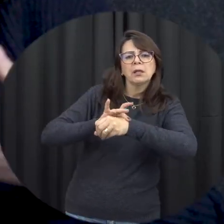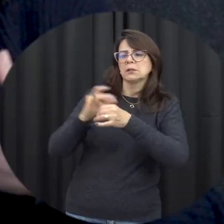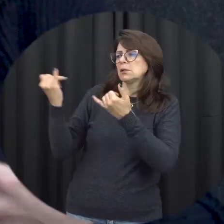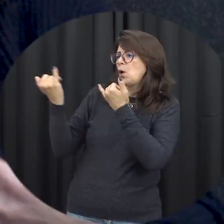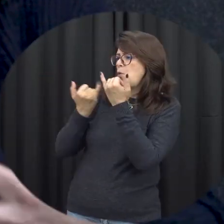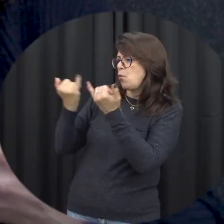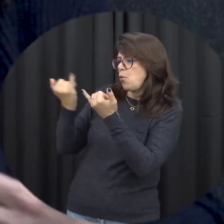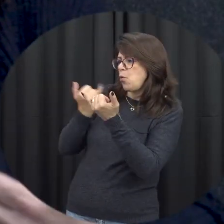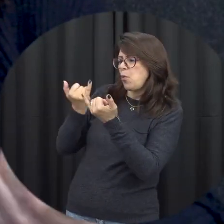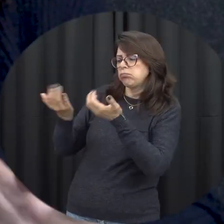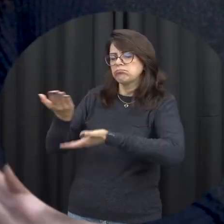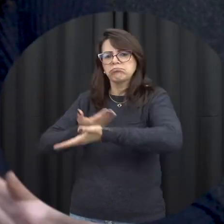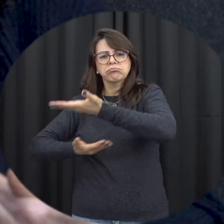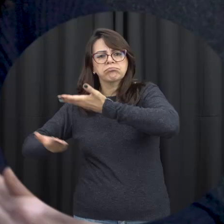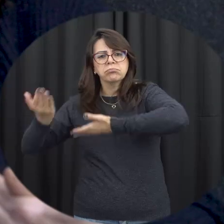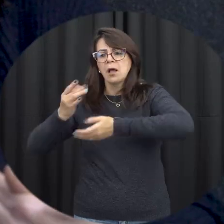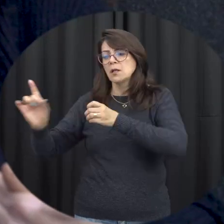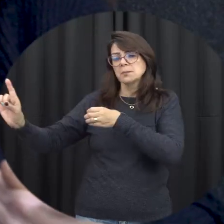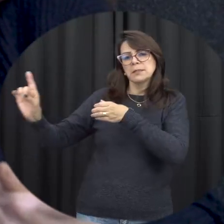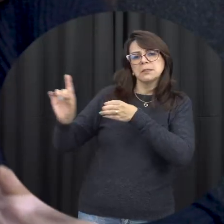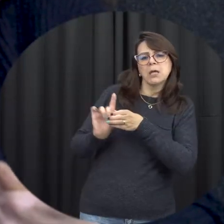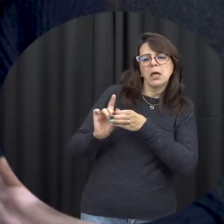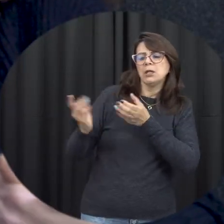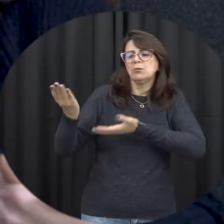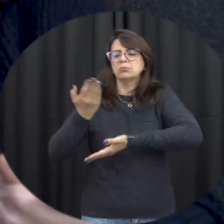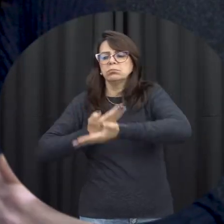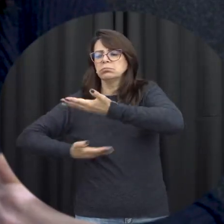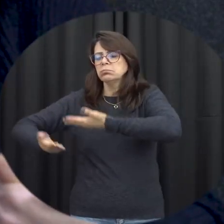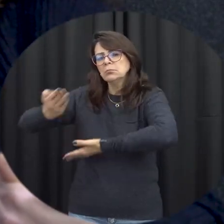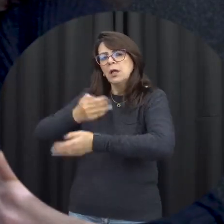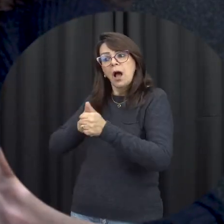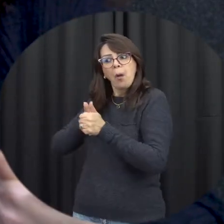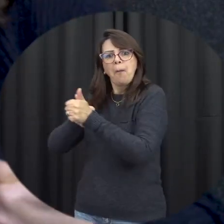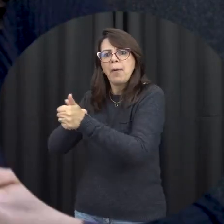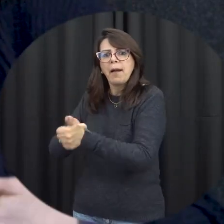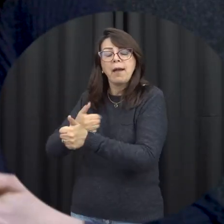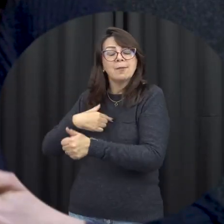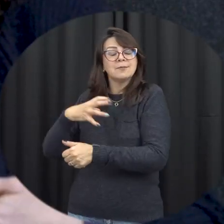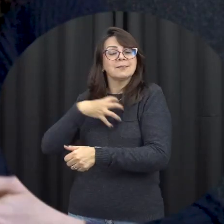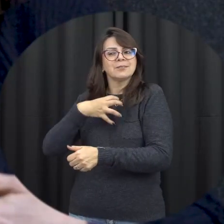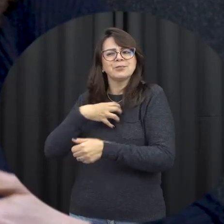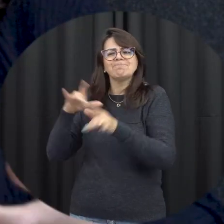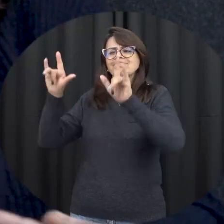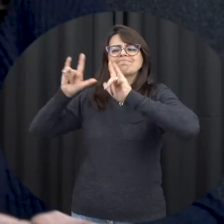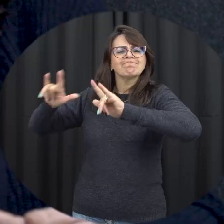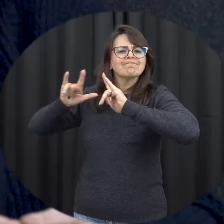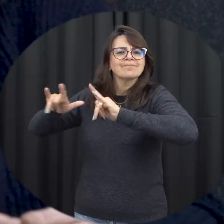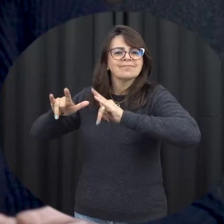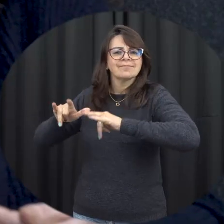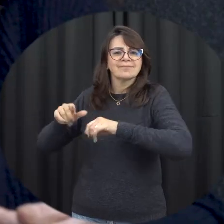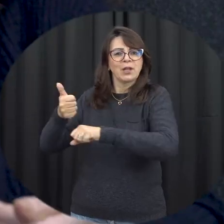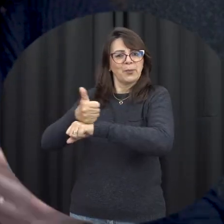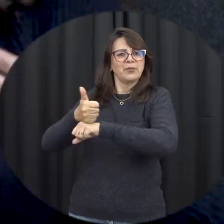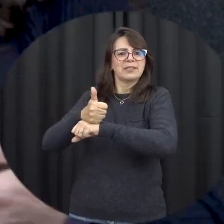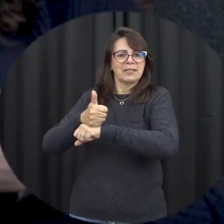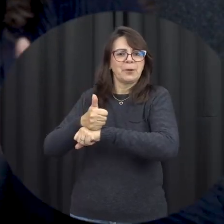doenças, uma escuta ativa desse paciente, acompanhamento desse paciente. Eu realmente me apaixonei pela profissão. Eu falei assim, isso é o